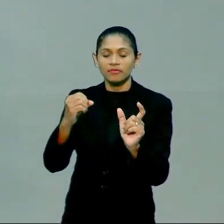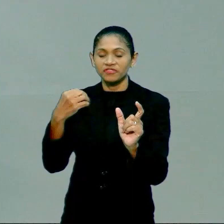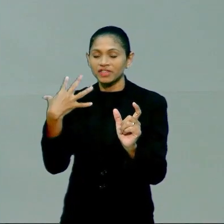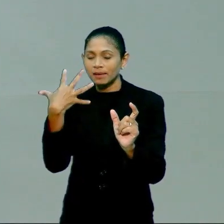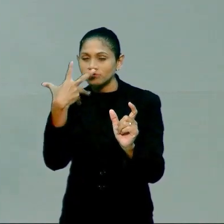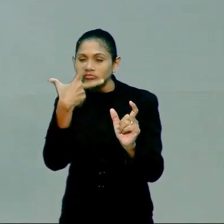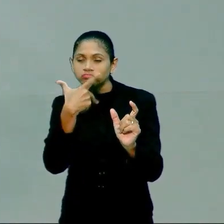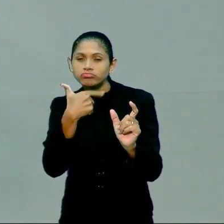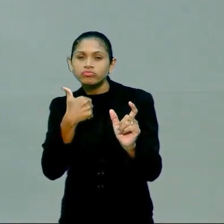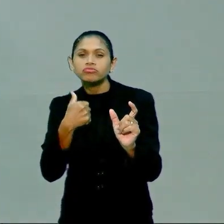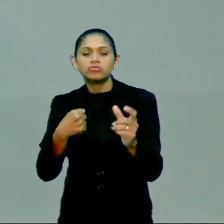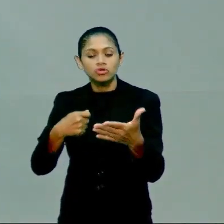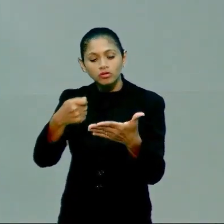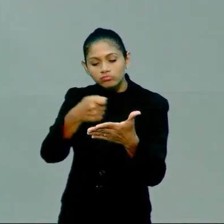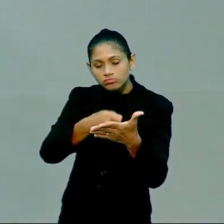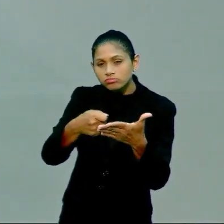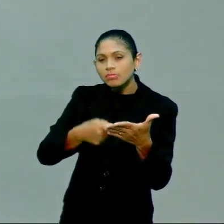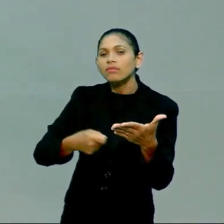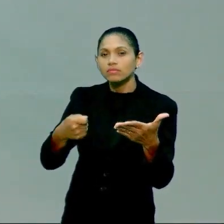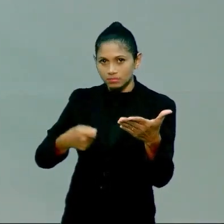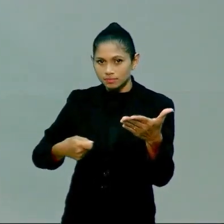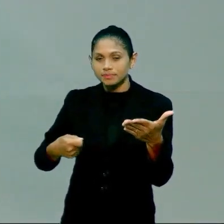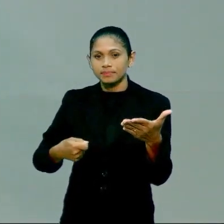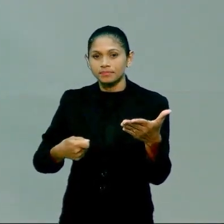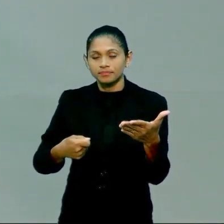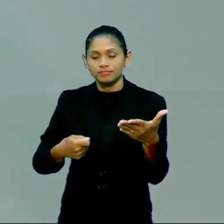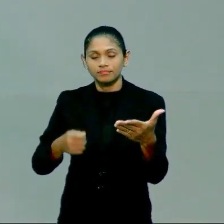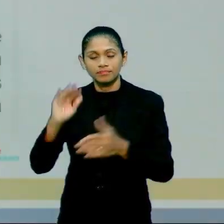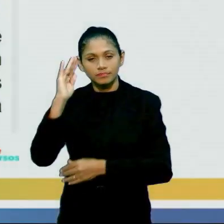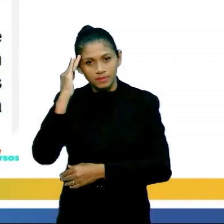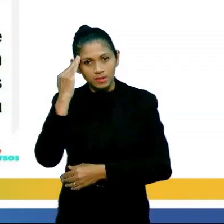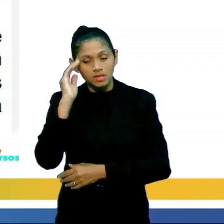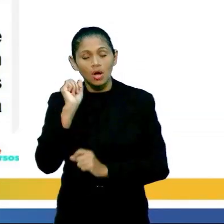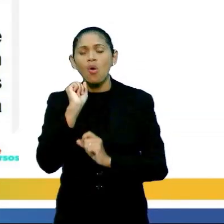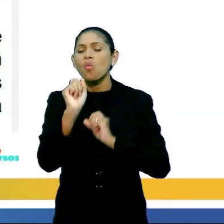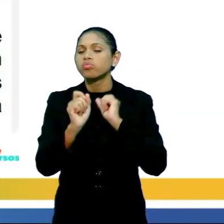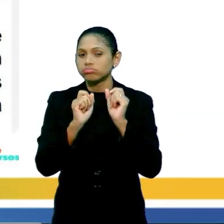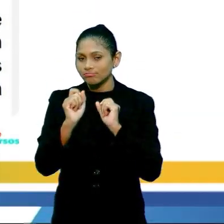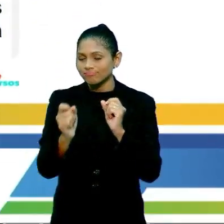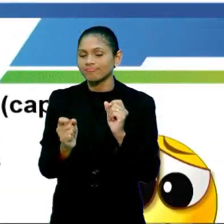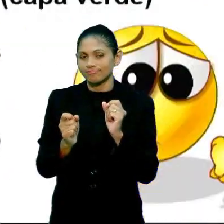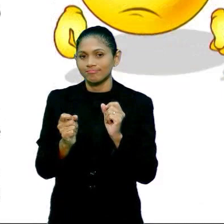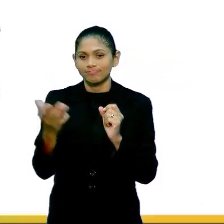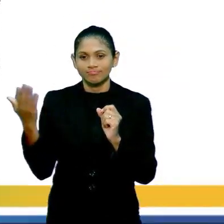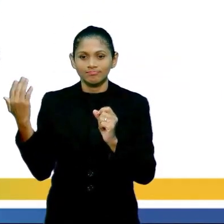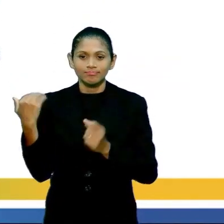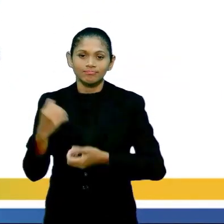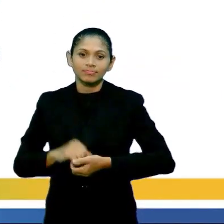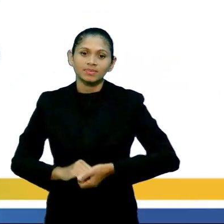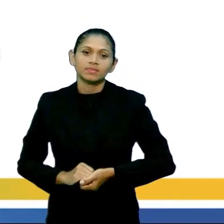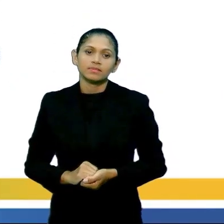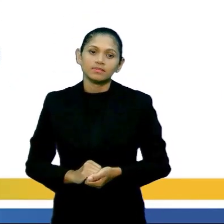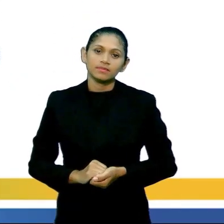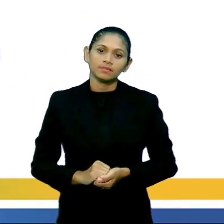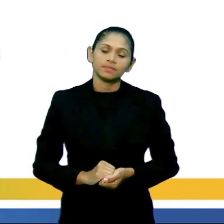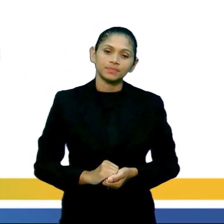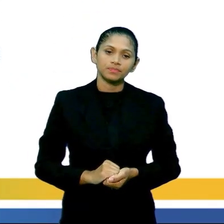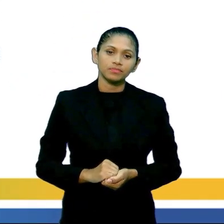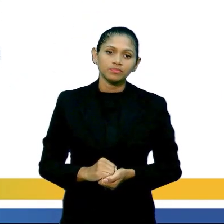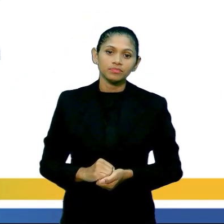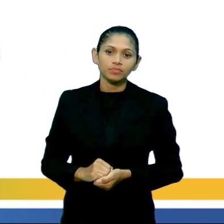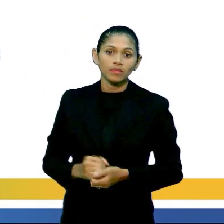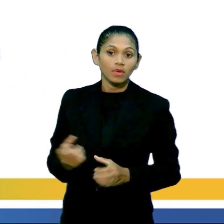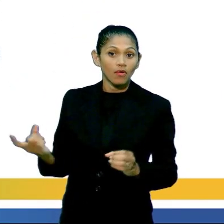dessas estruturas, a gente entende, né, o que é o poema, tá? Então, voltando aí,